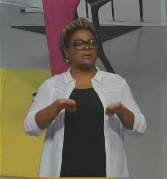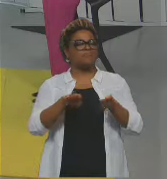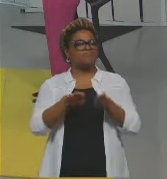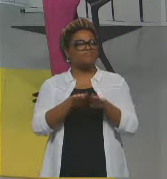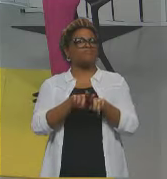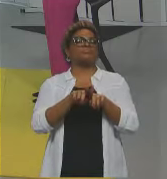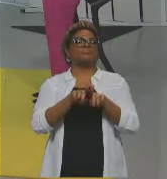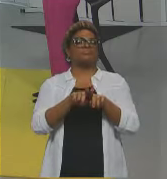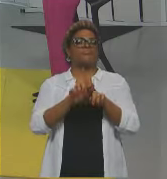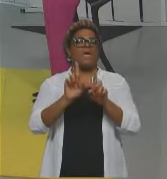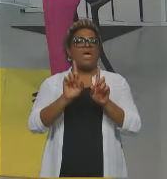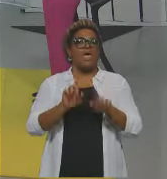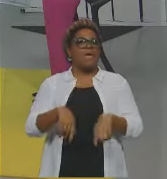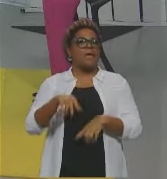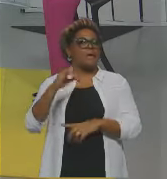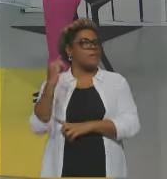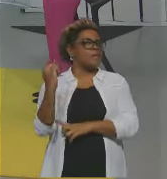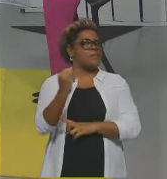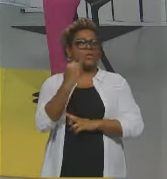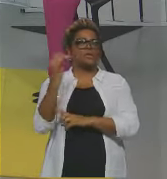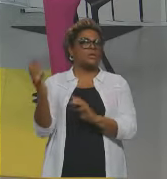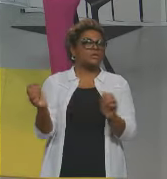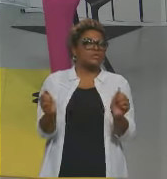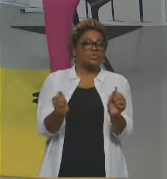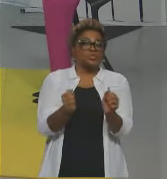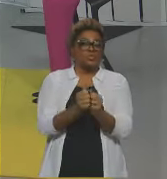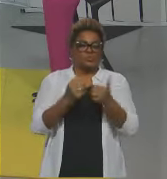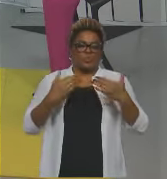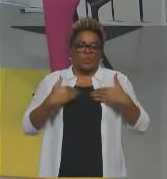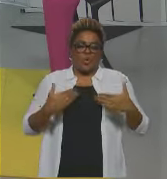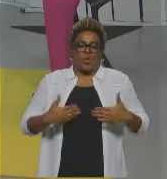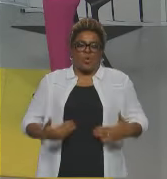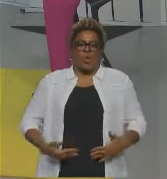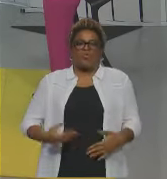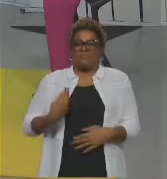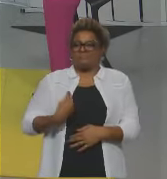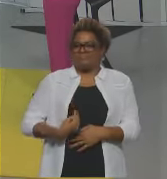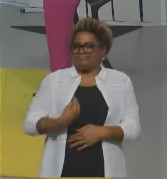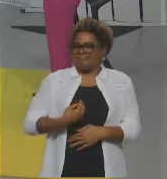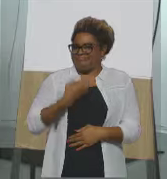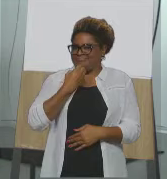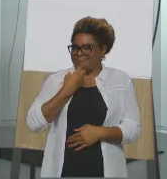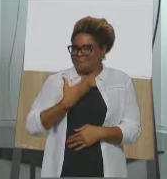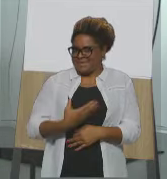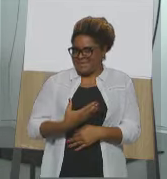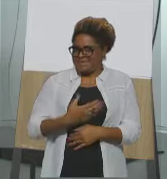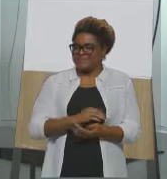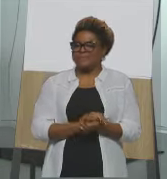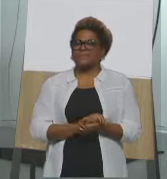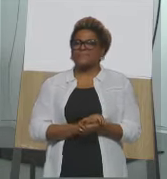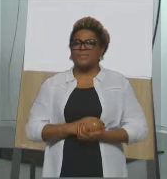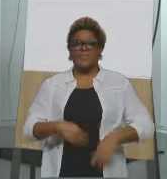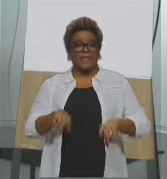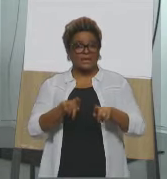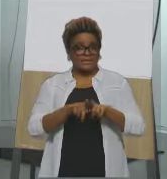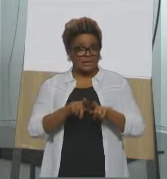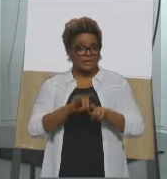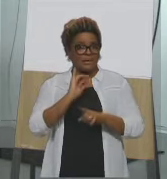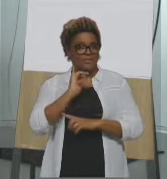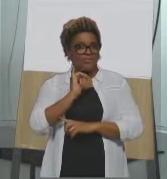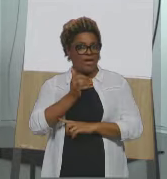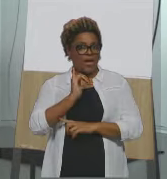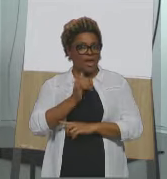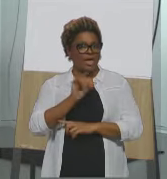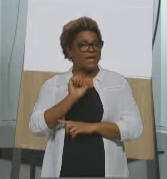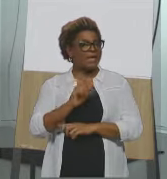Esses sistemas todos juntos é que fazem o nosso corpo funcionar. E já comentei com vocês aqui que não existe